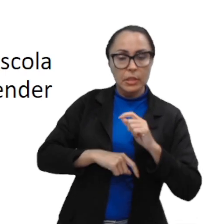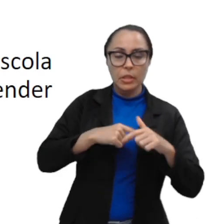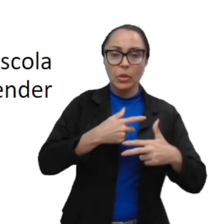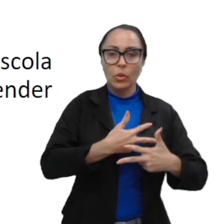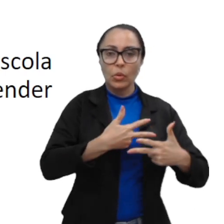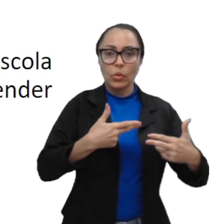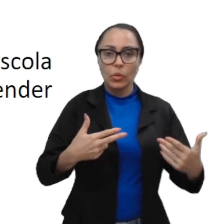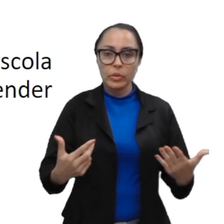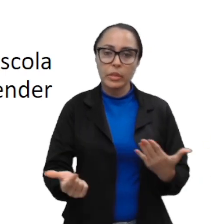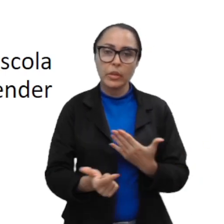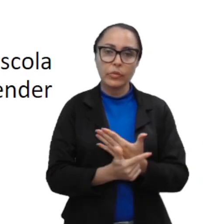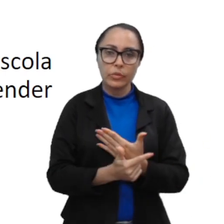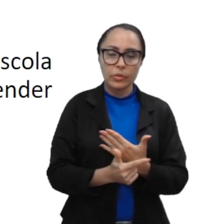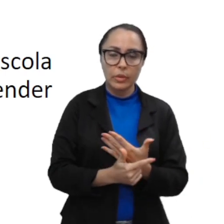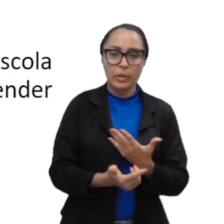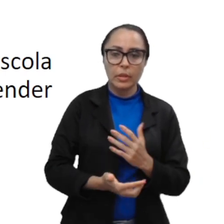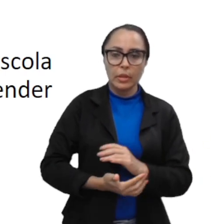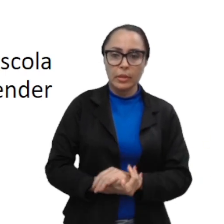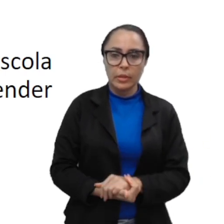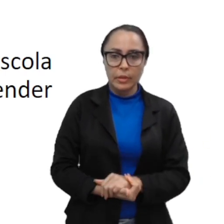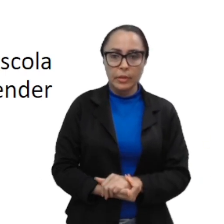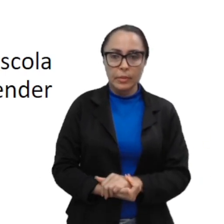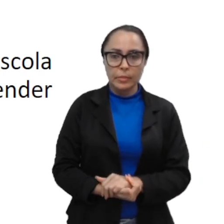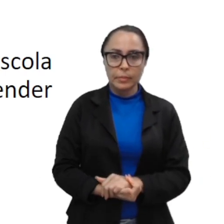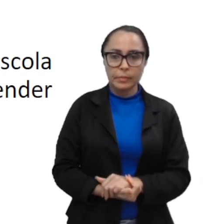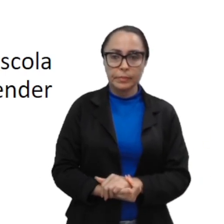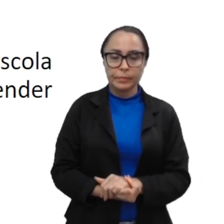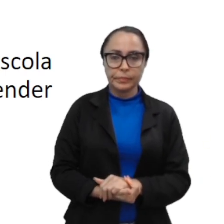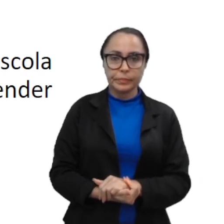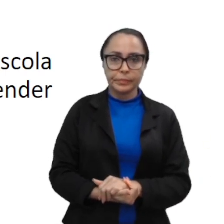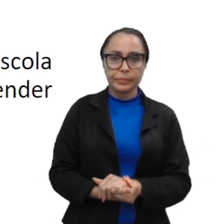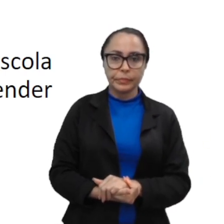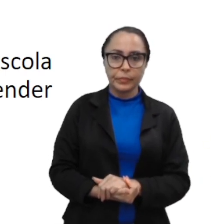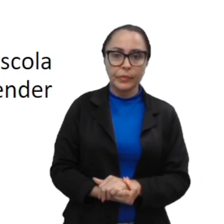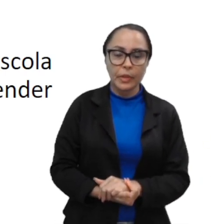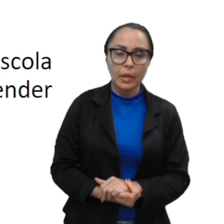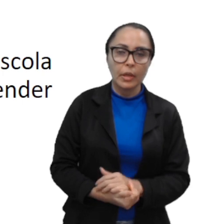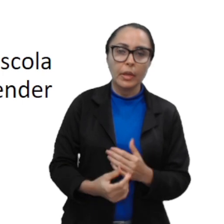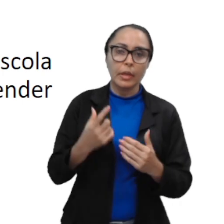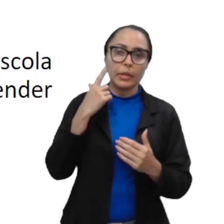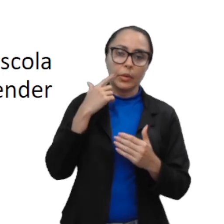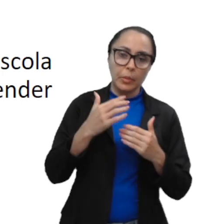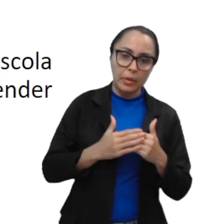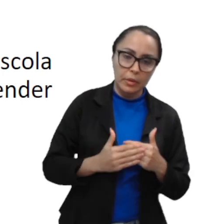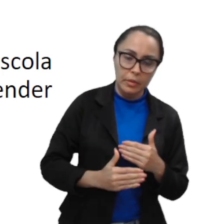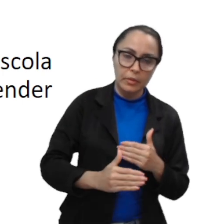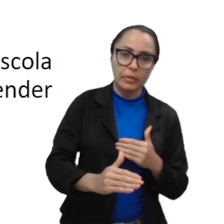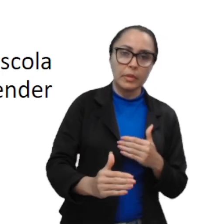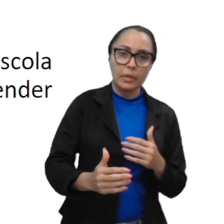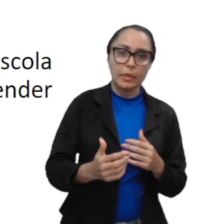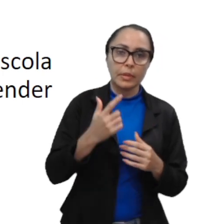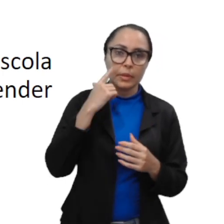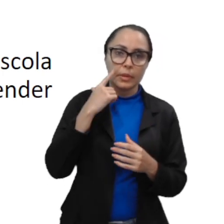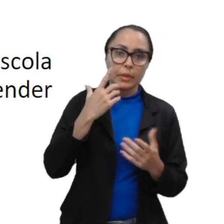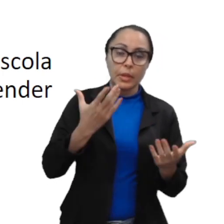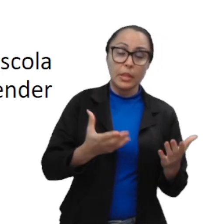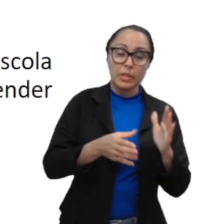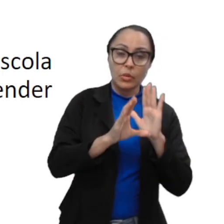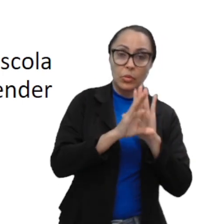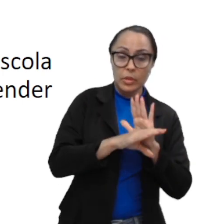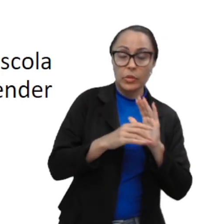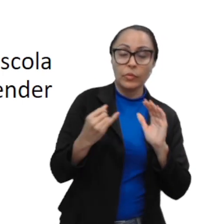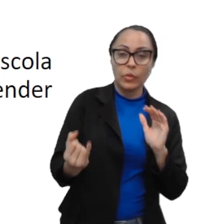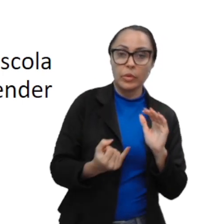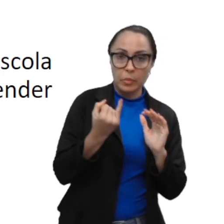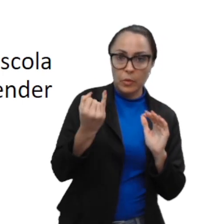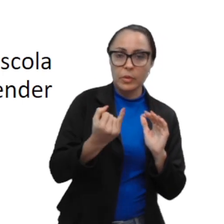sua funcionalidade, né? Ou consumissem coisas a partir da sua funcionalidade. Esse preceito foi fundamental, como